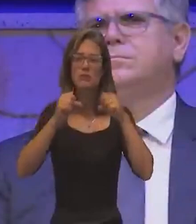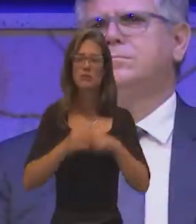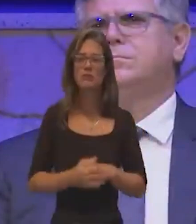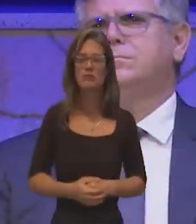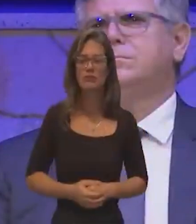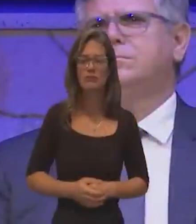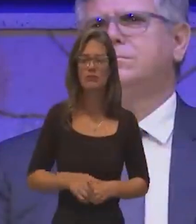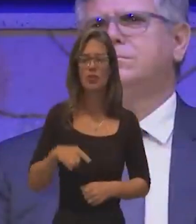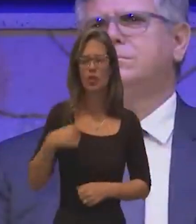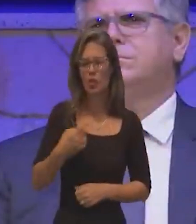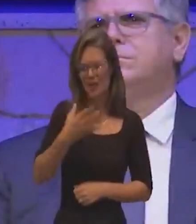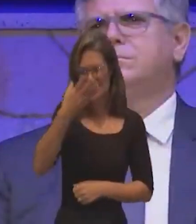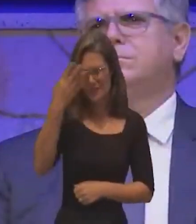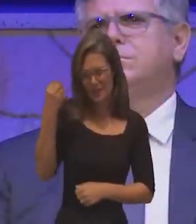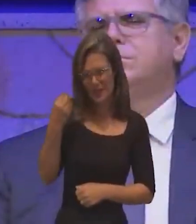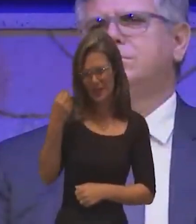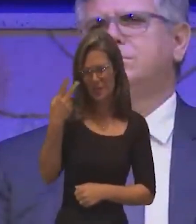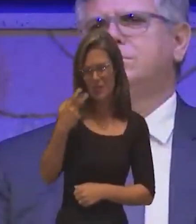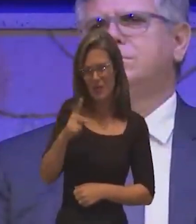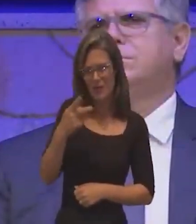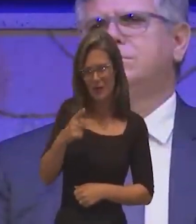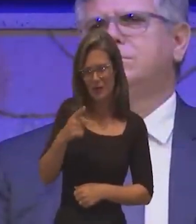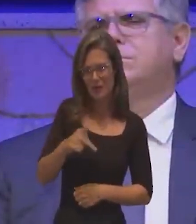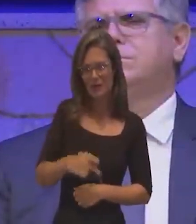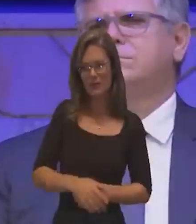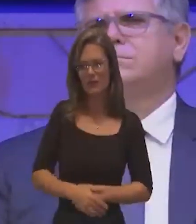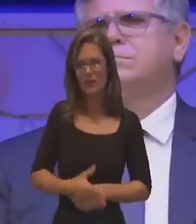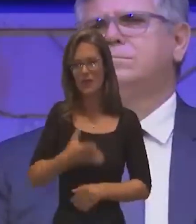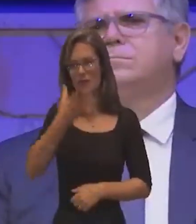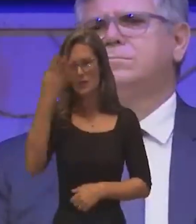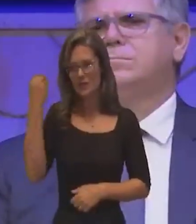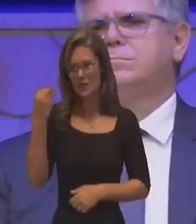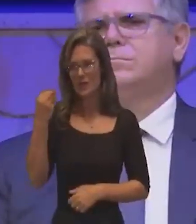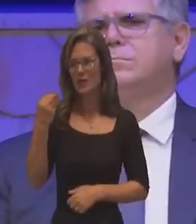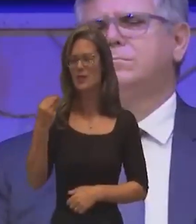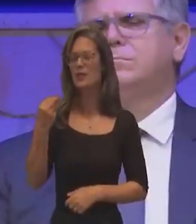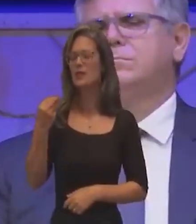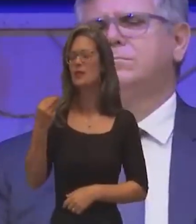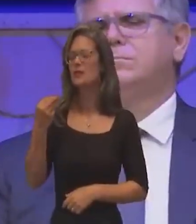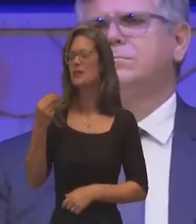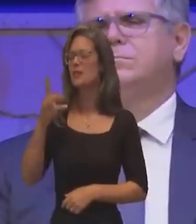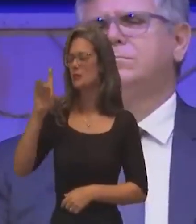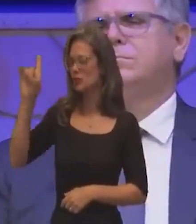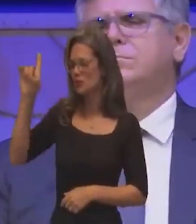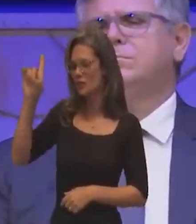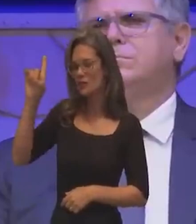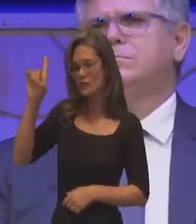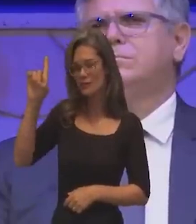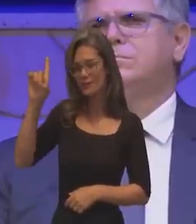e nos esqueceremos a quem nós servimos.